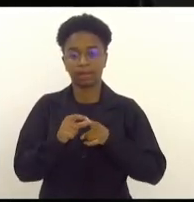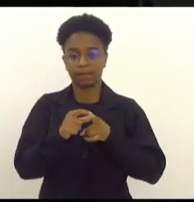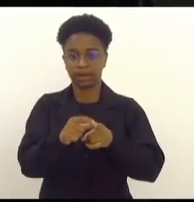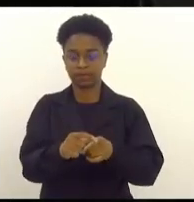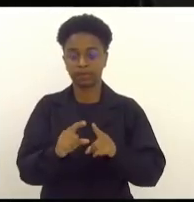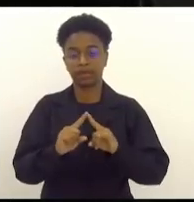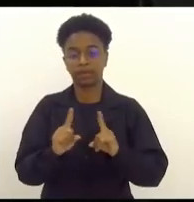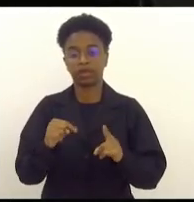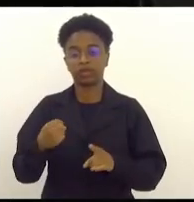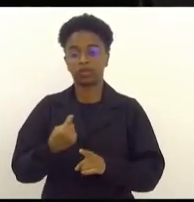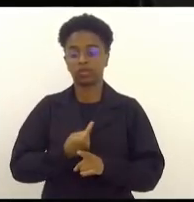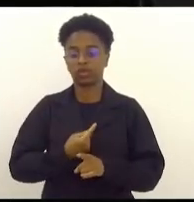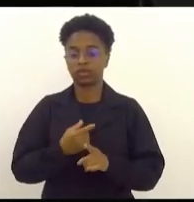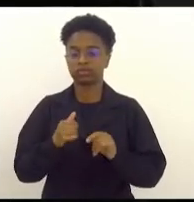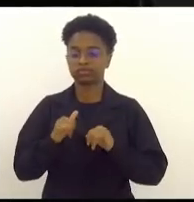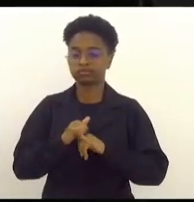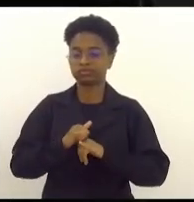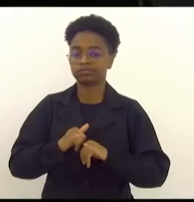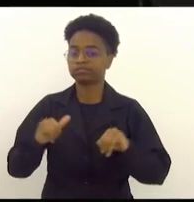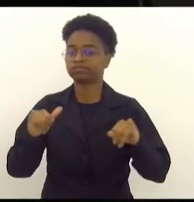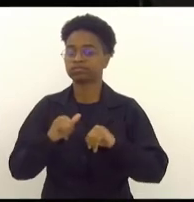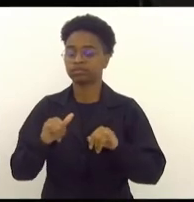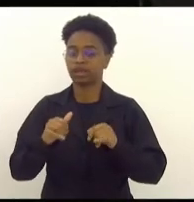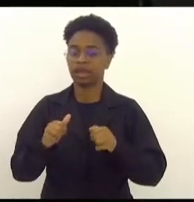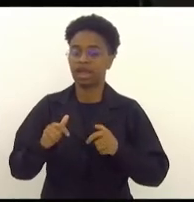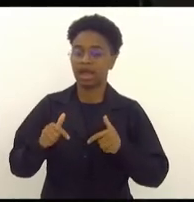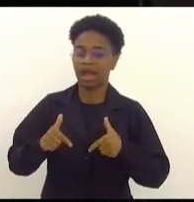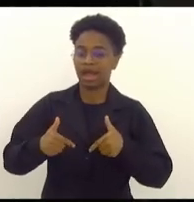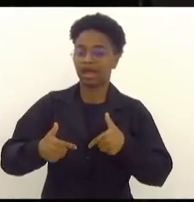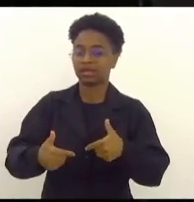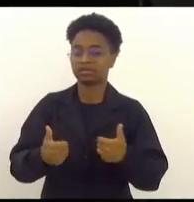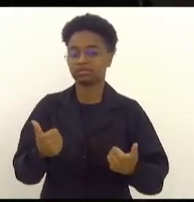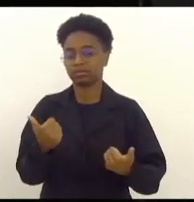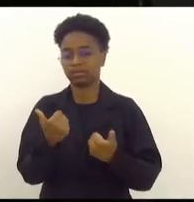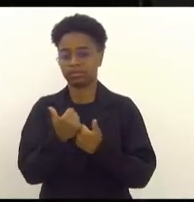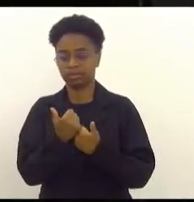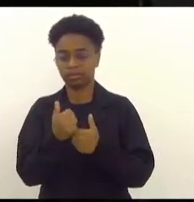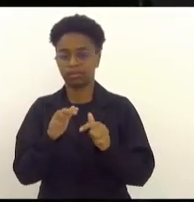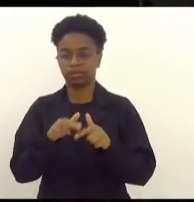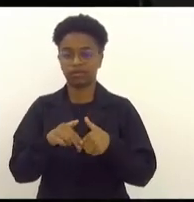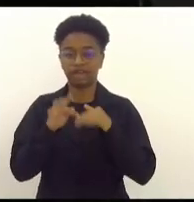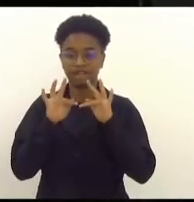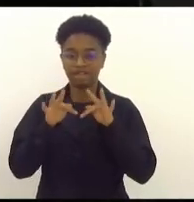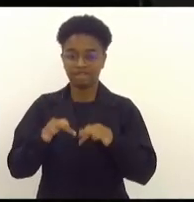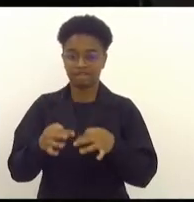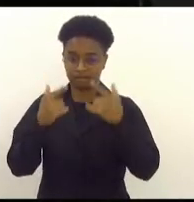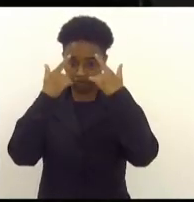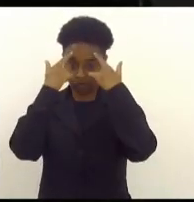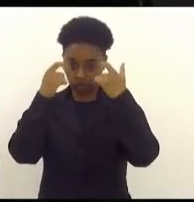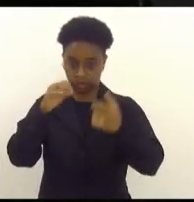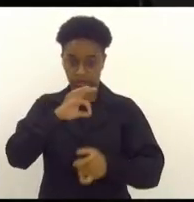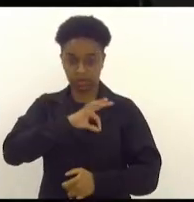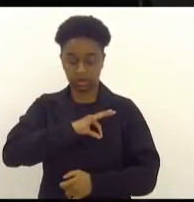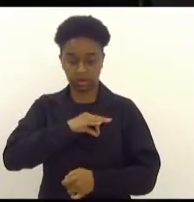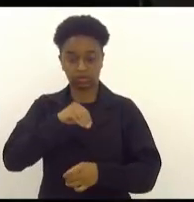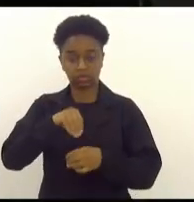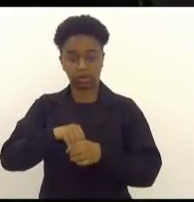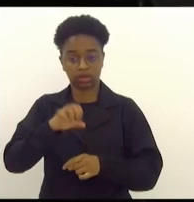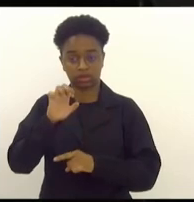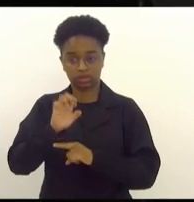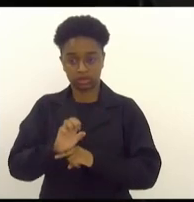ato que nós estamos apoiando pelo fim da violência policial de estado nos